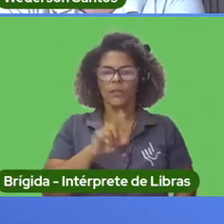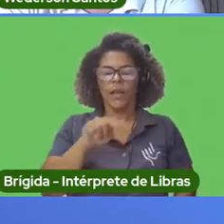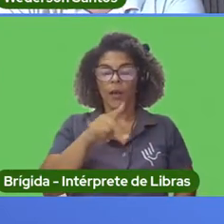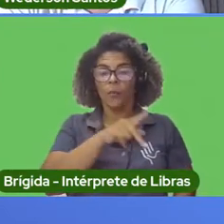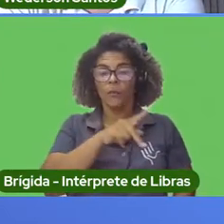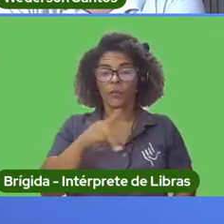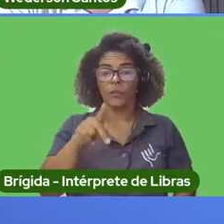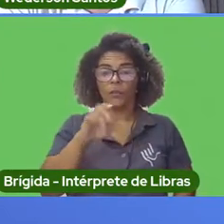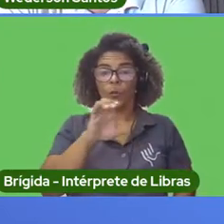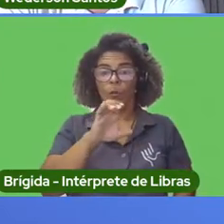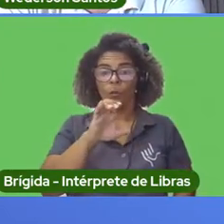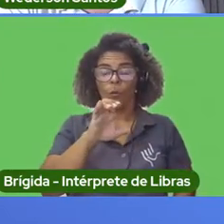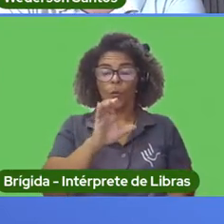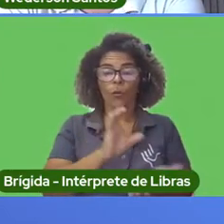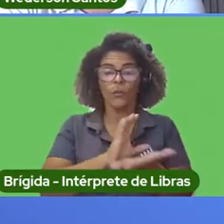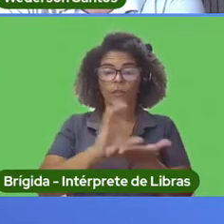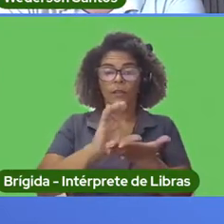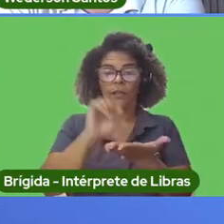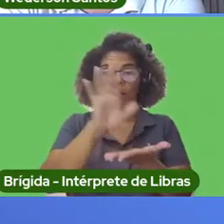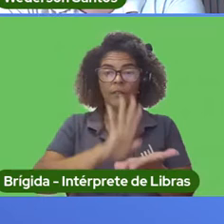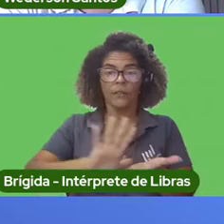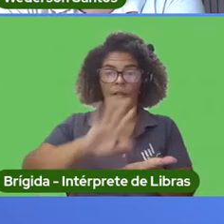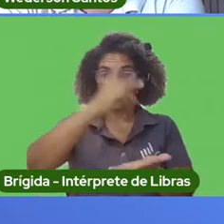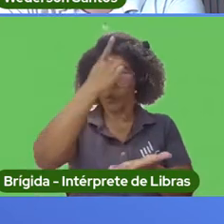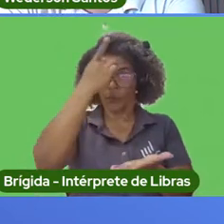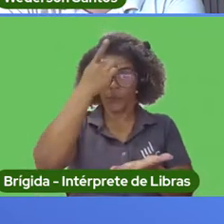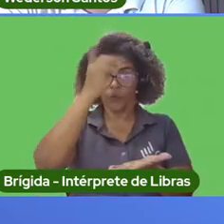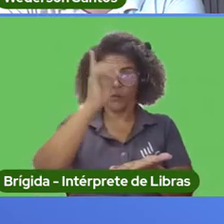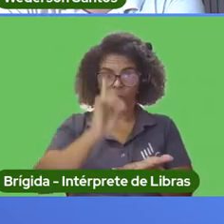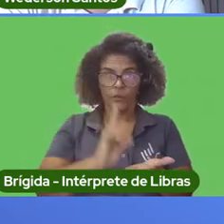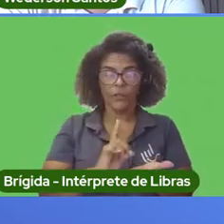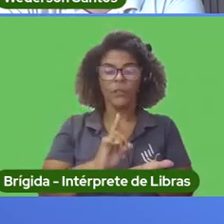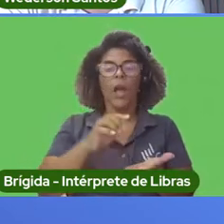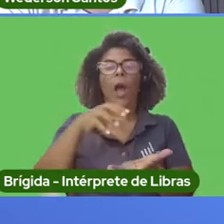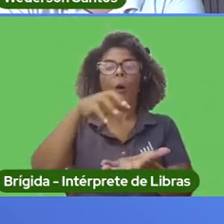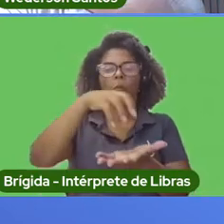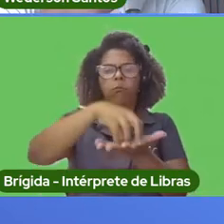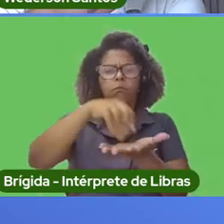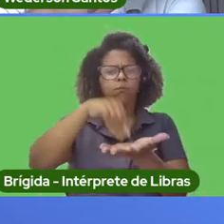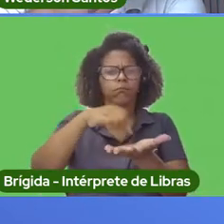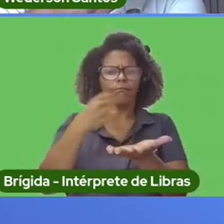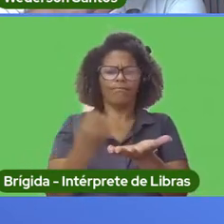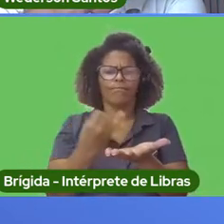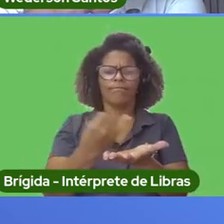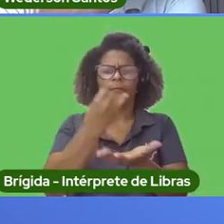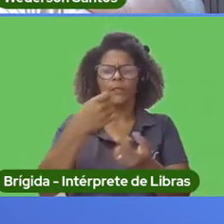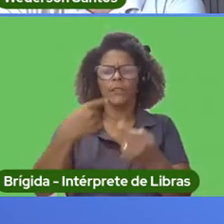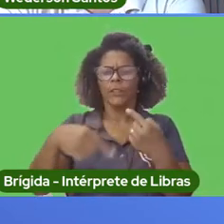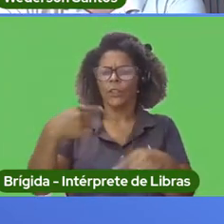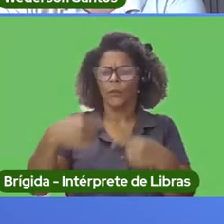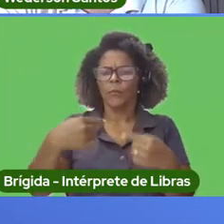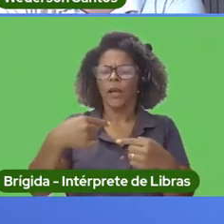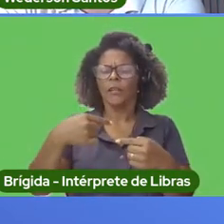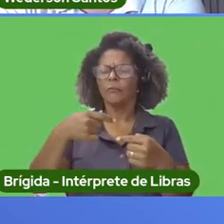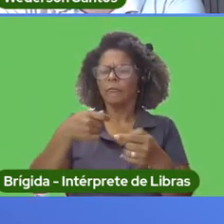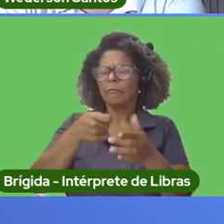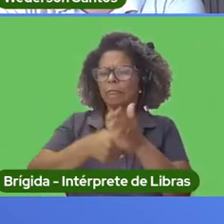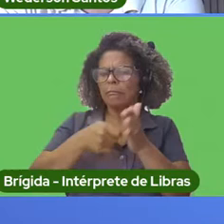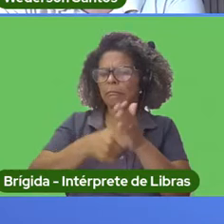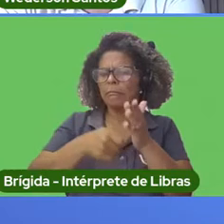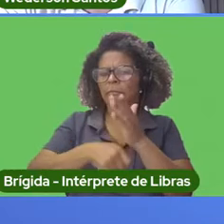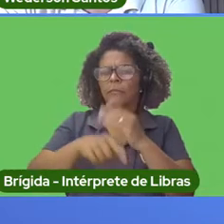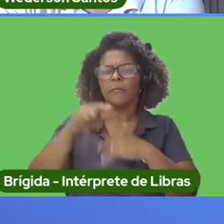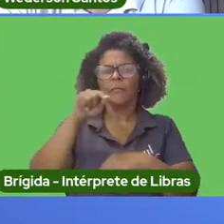Conselho Estadual da Pessoa com Deficiência, que está aqui presente também, um órgão tão importante, né, de debate, em que pode ser um ator